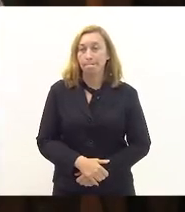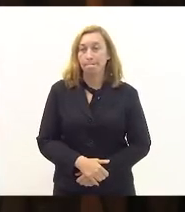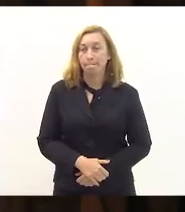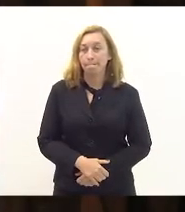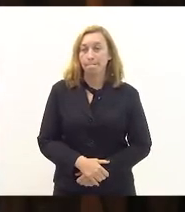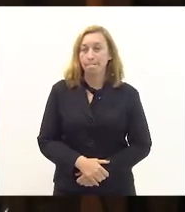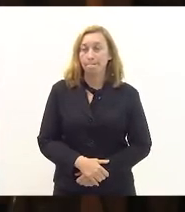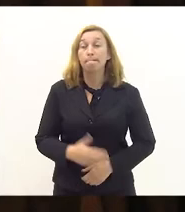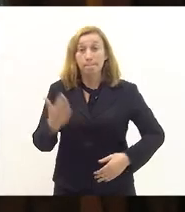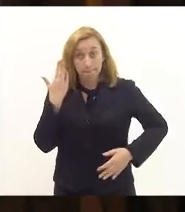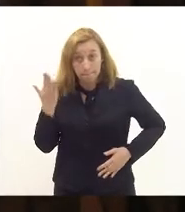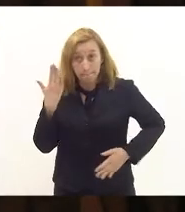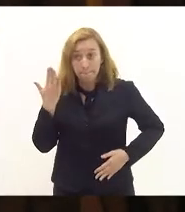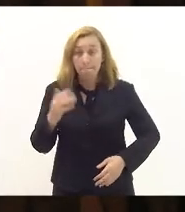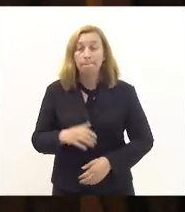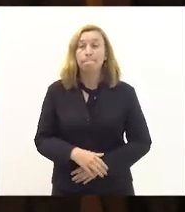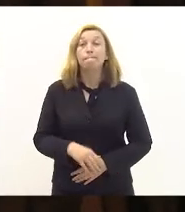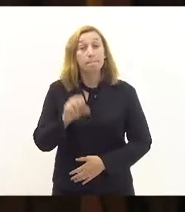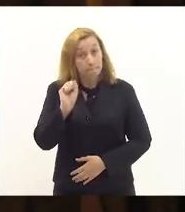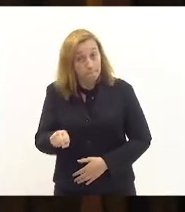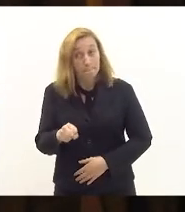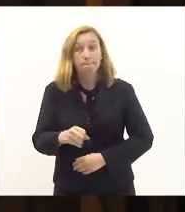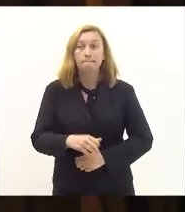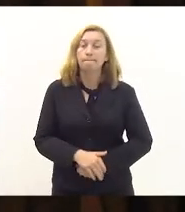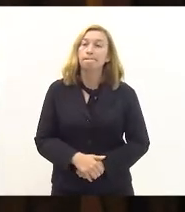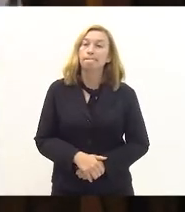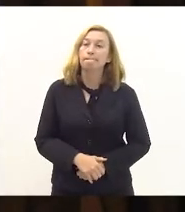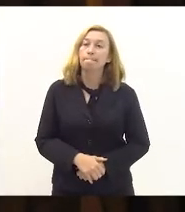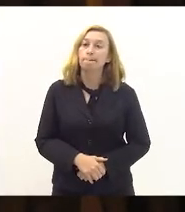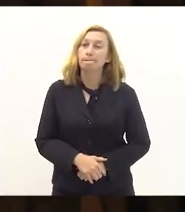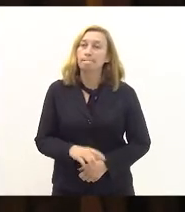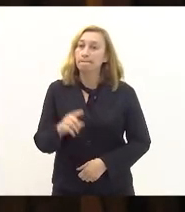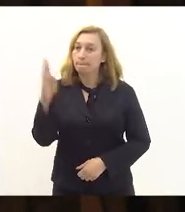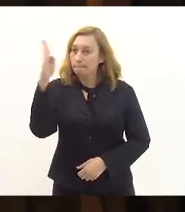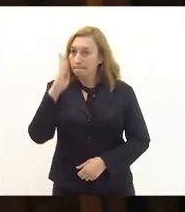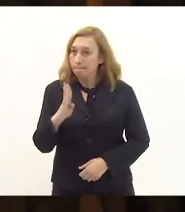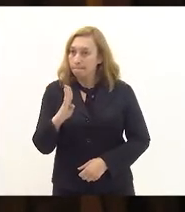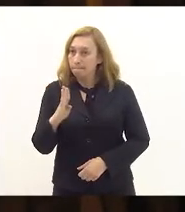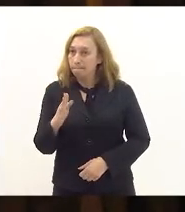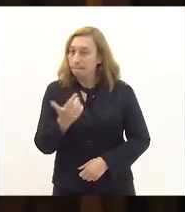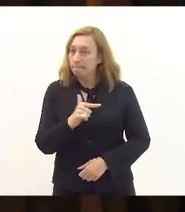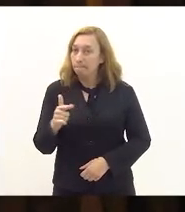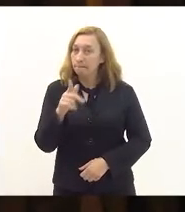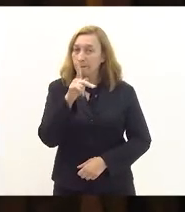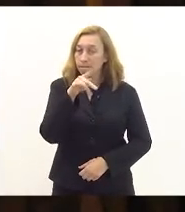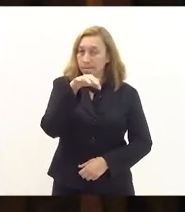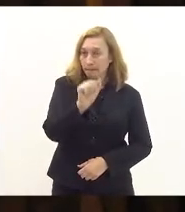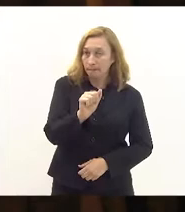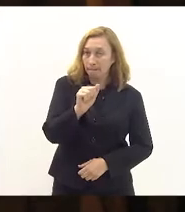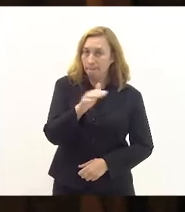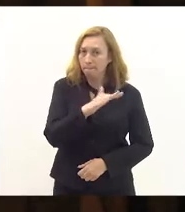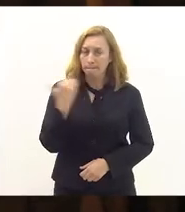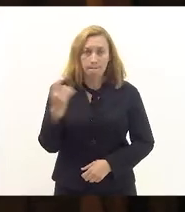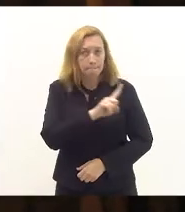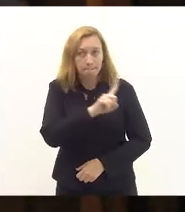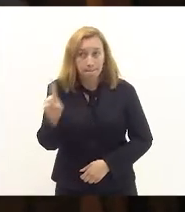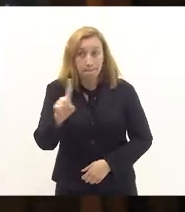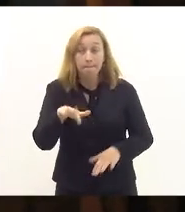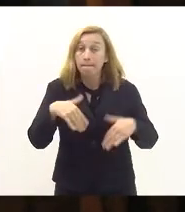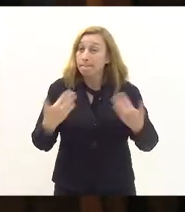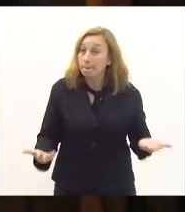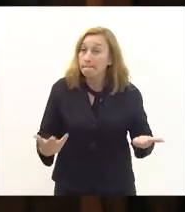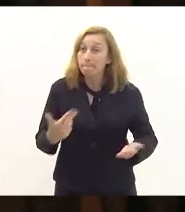São criminosos? São criminosos. Mas no Brasil não existe pena de morte. Então não se